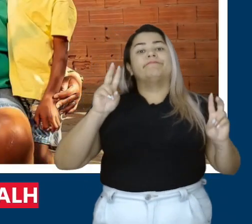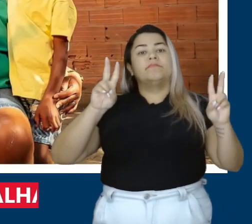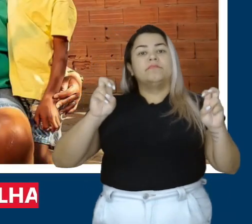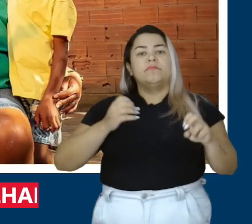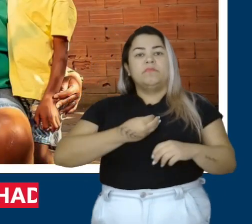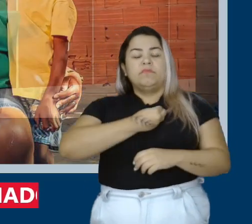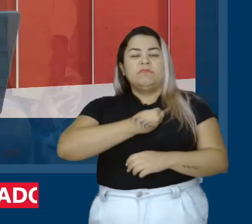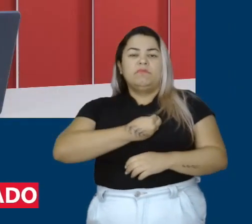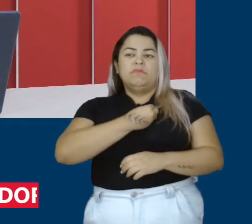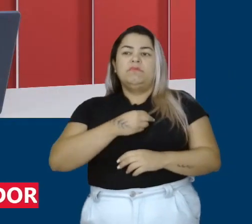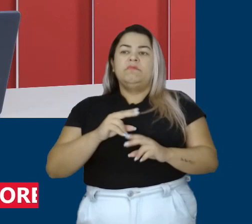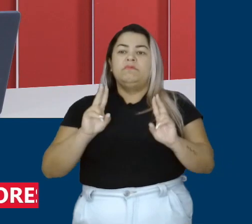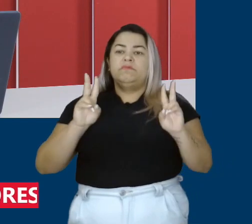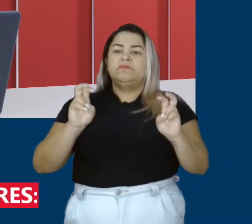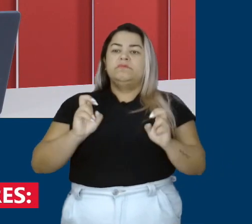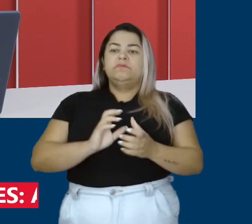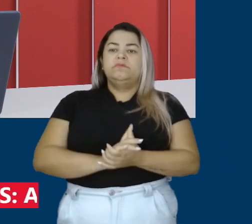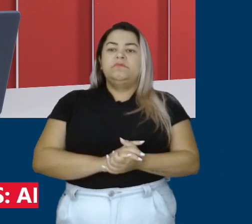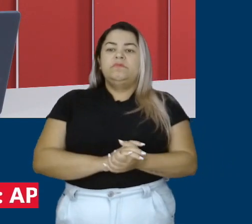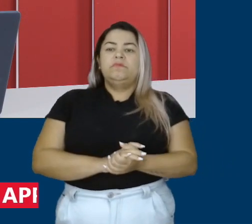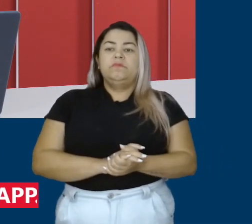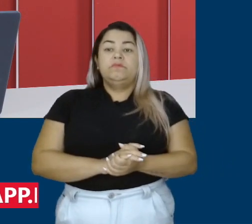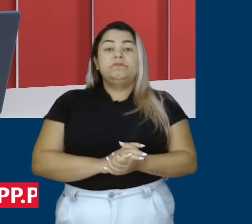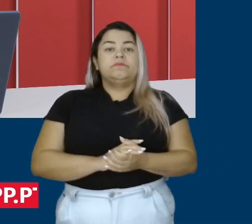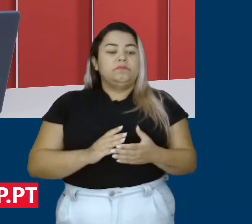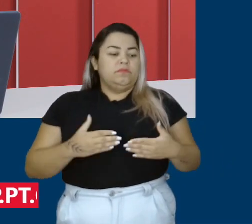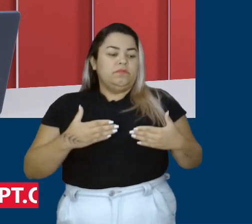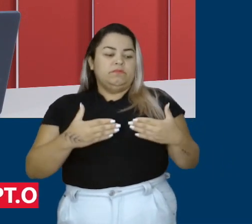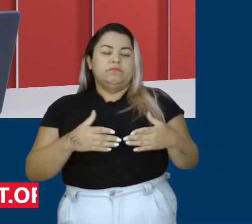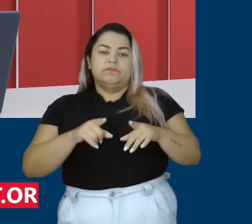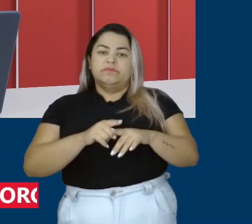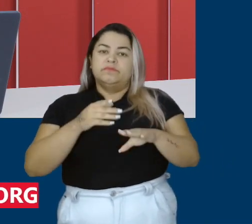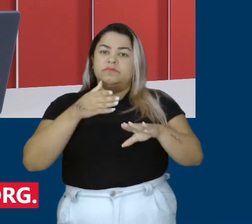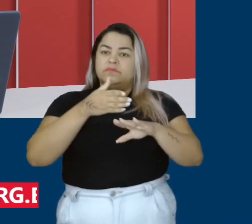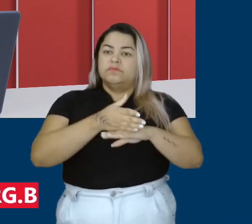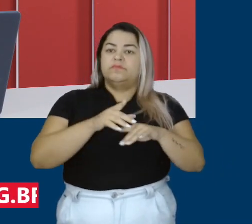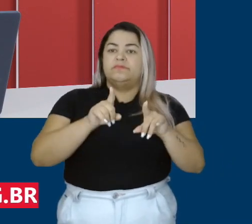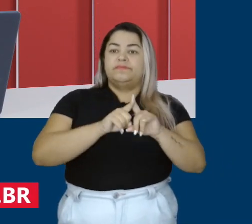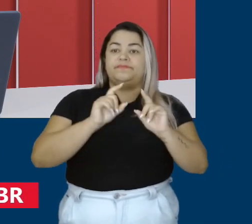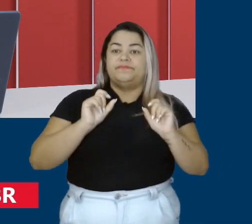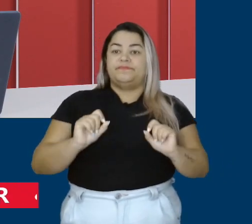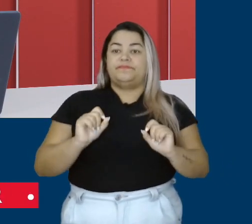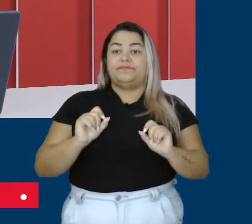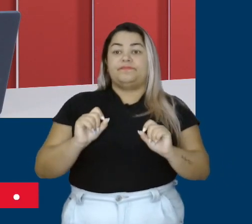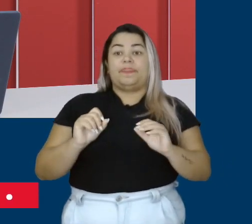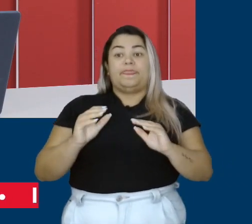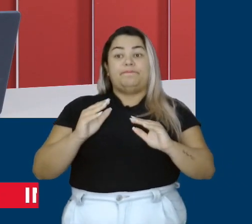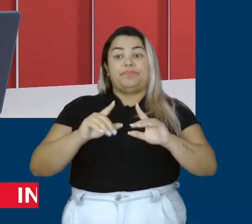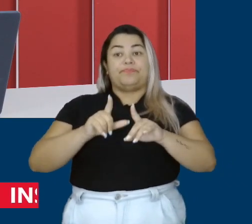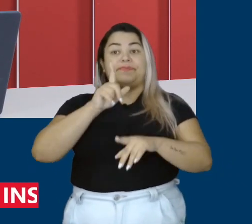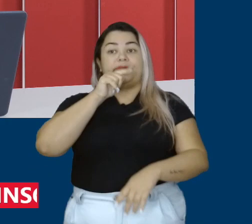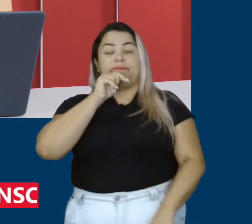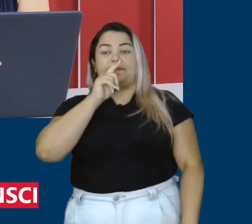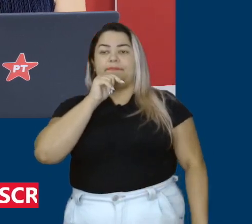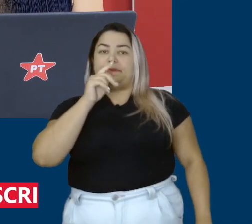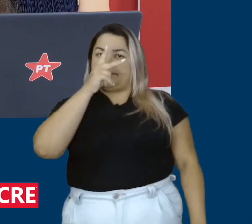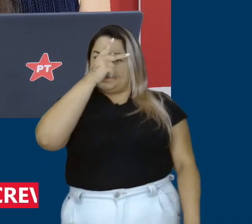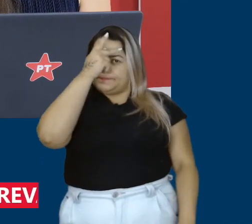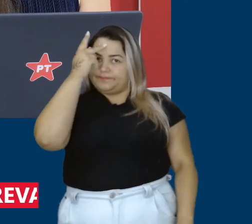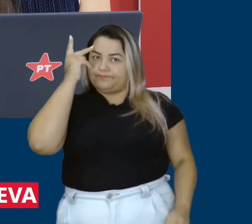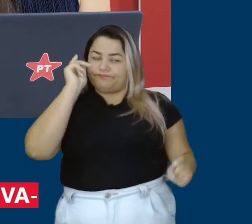temática. Bom, o MDS participa desse eixo, né, na verdade no subeixo de água para quem mais